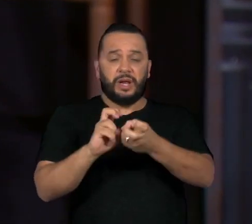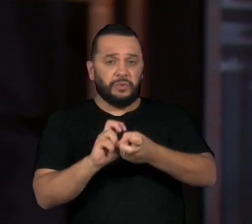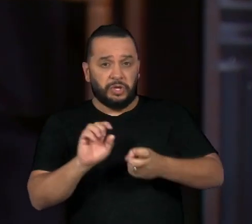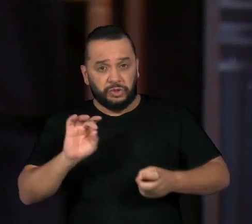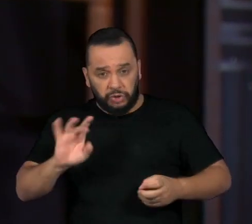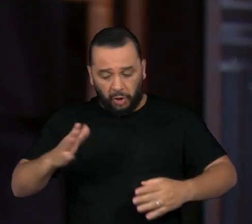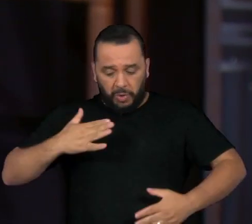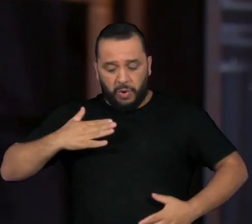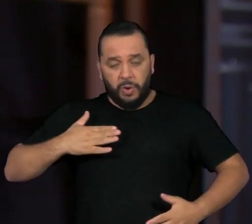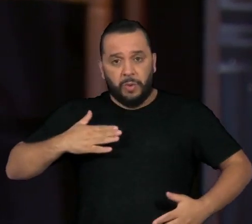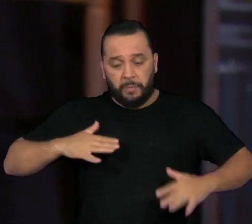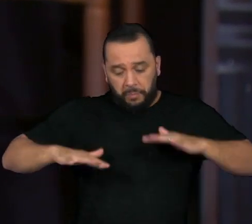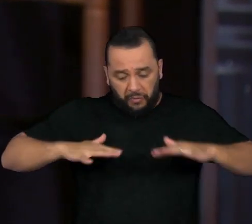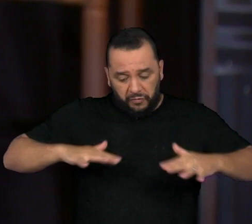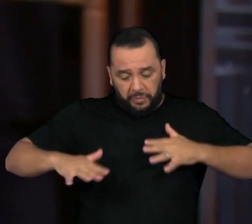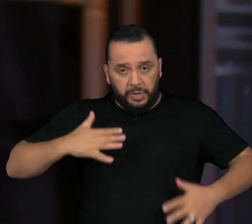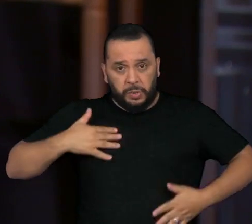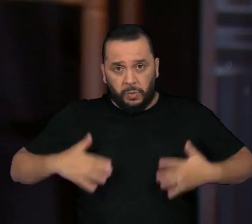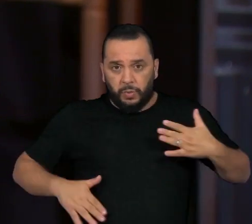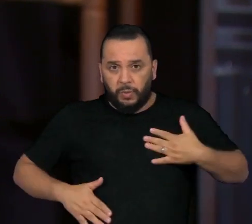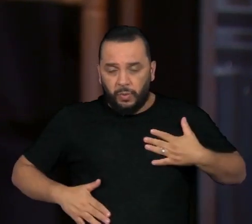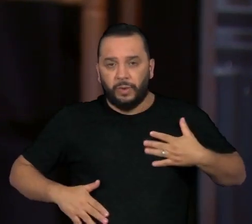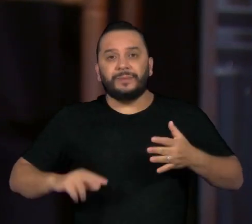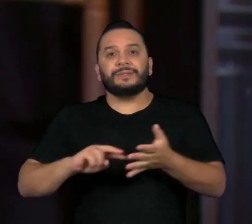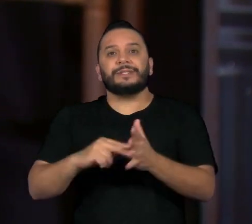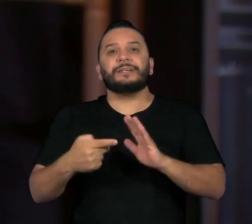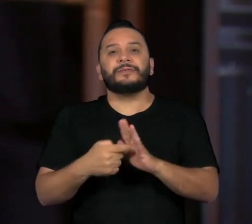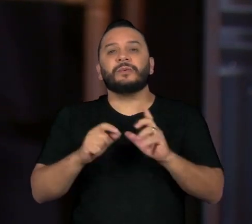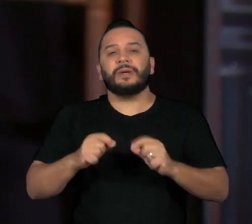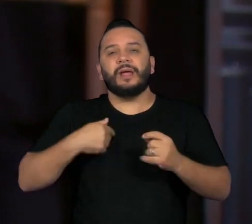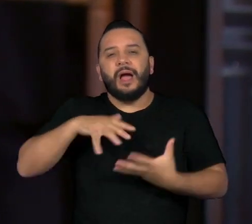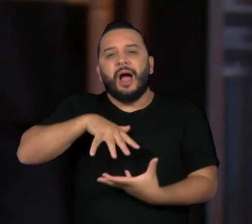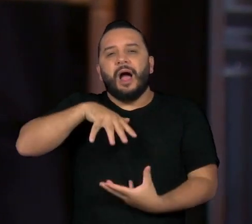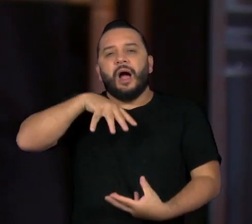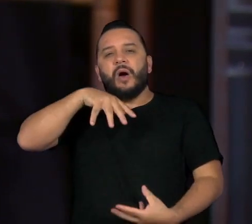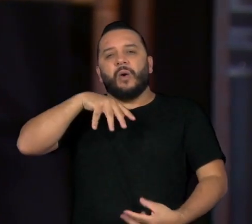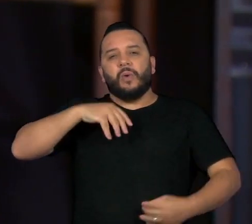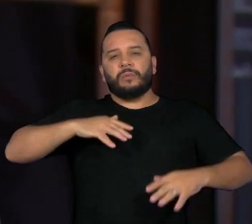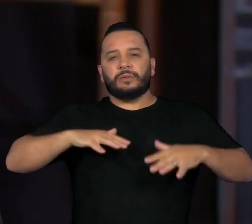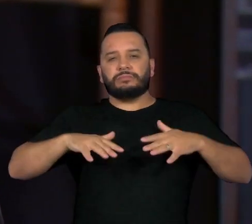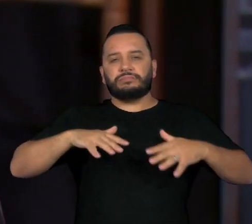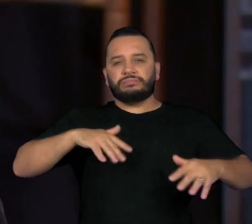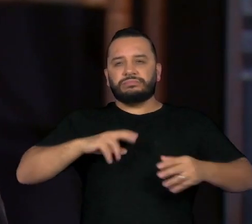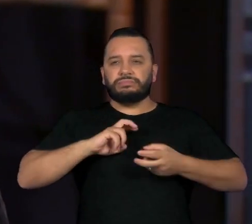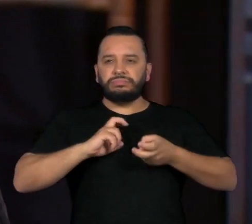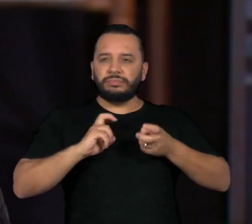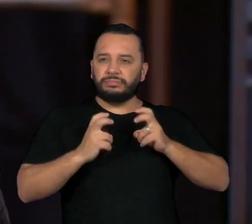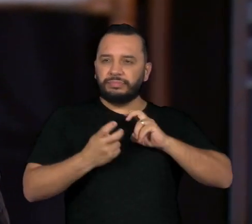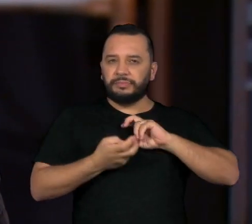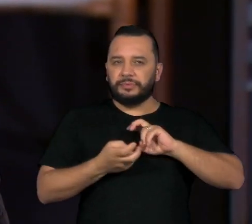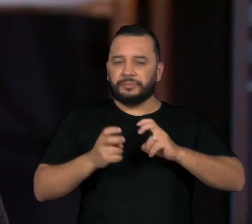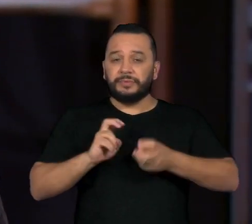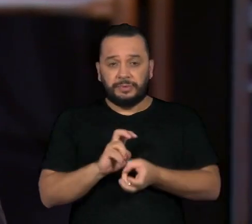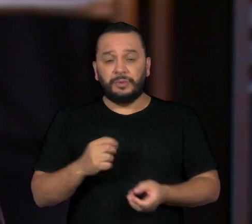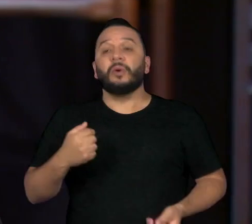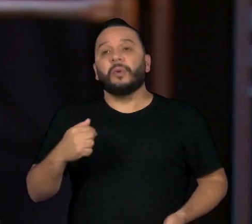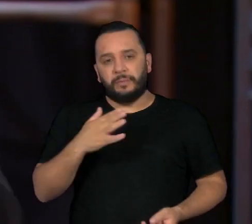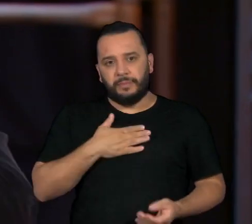é quem se deixa movimentar pela alma. O meu convidado, o neurocientista Siddhartha